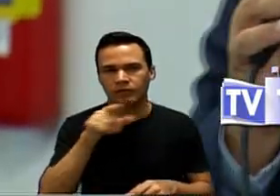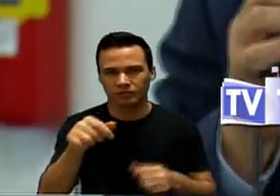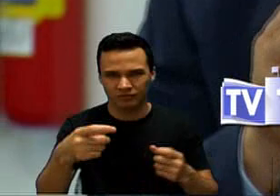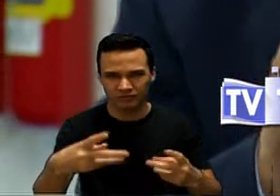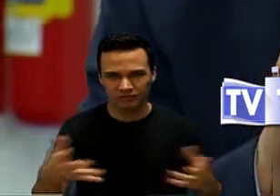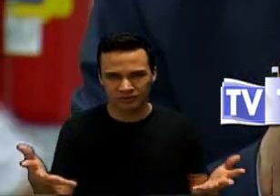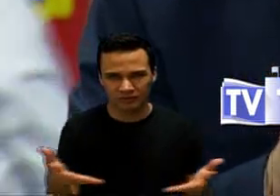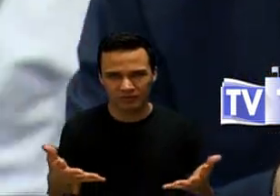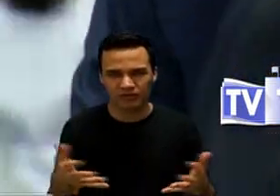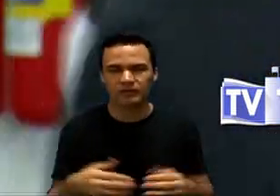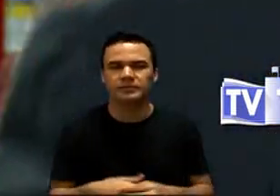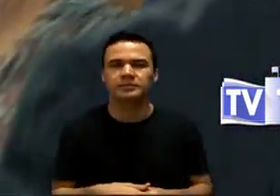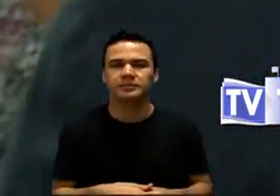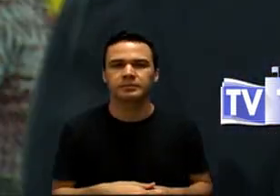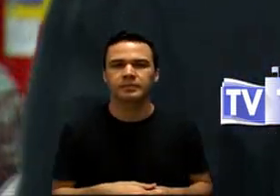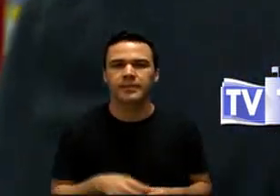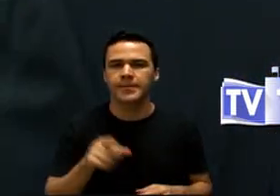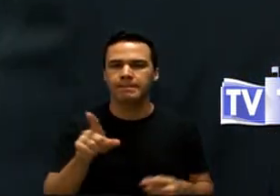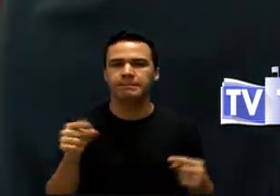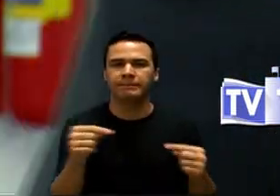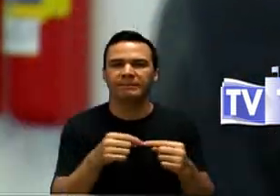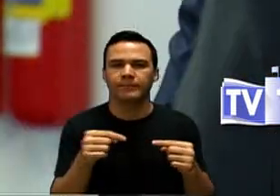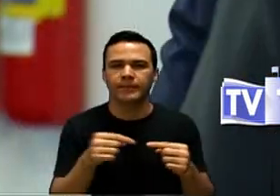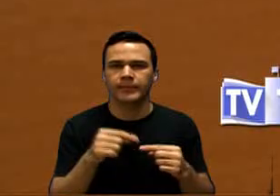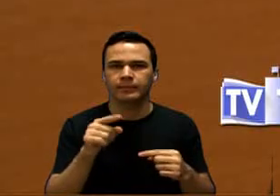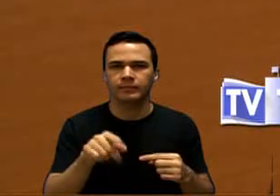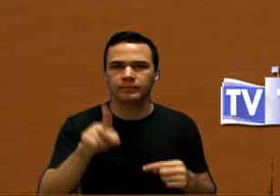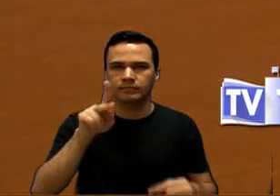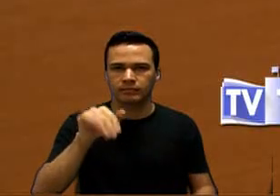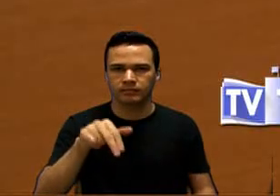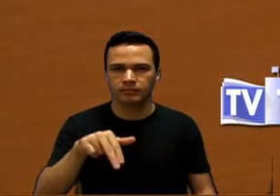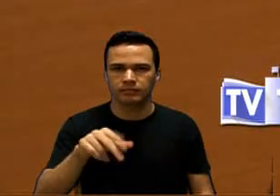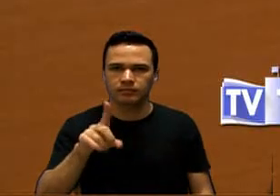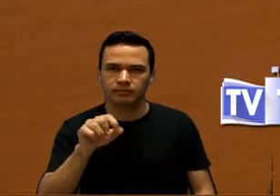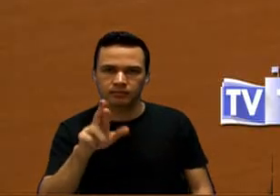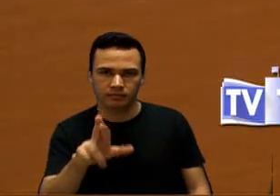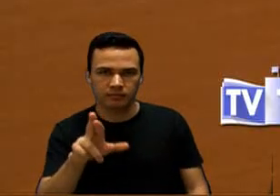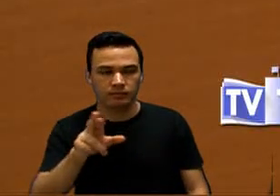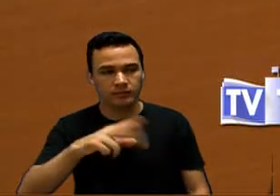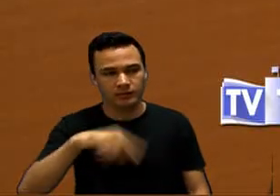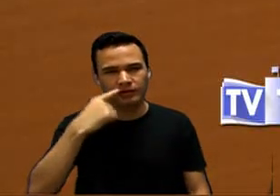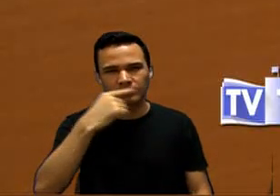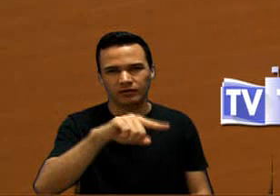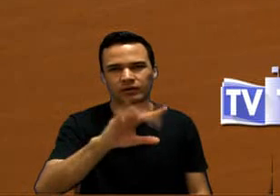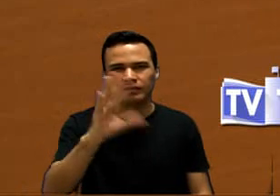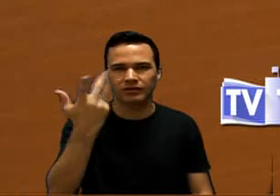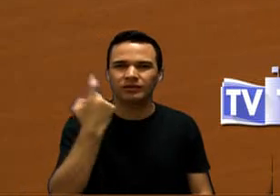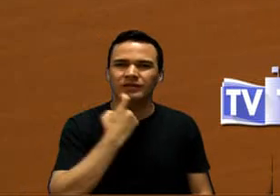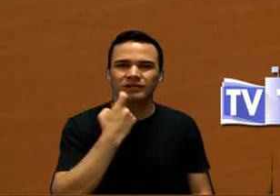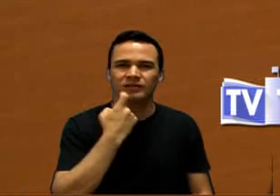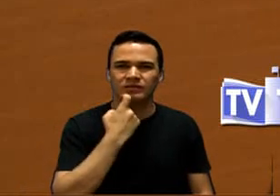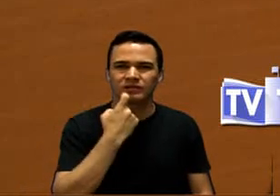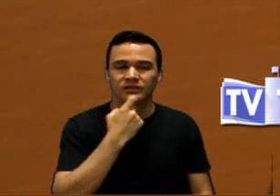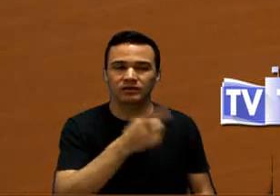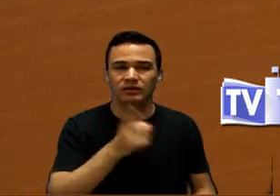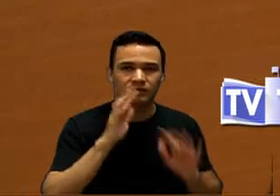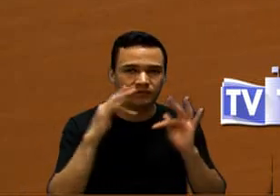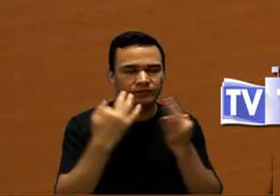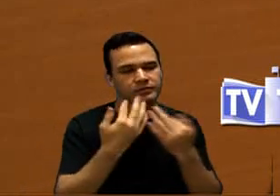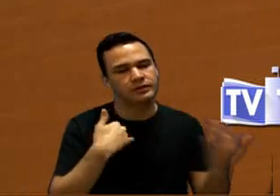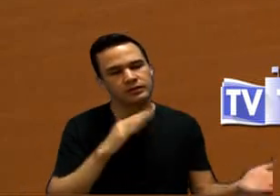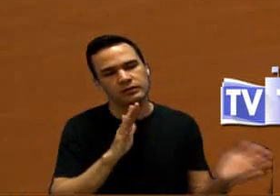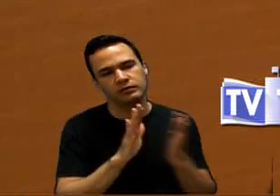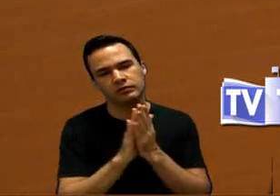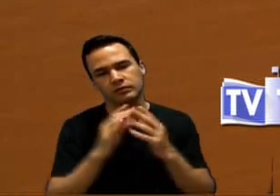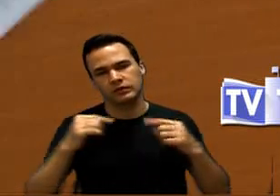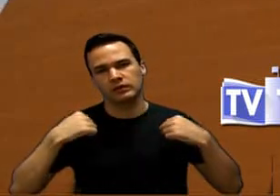já leu aí, nessa questão do Kinder, nós acompanhamos que ocorreu na sexta-feira, a família nos procurou também aqui